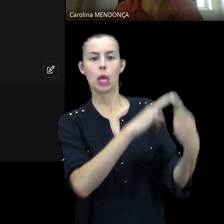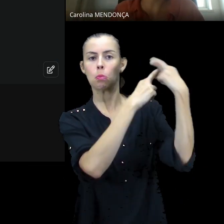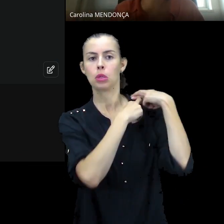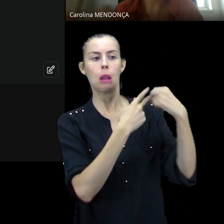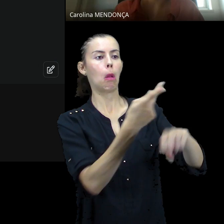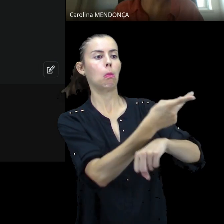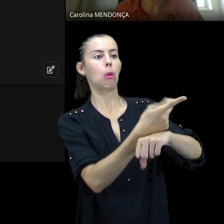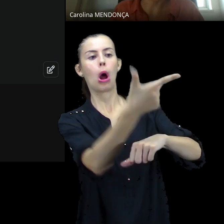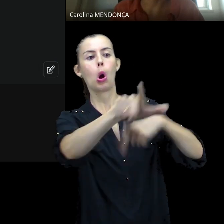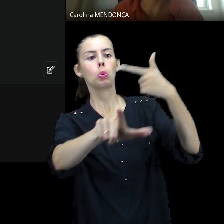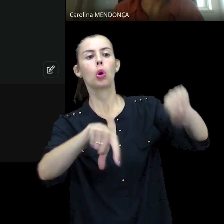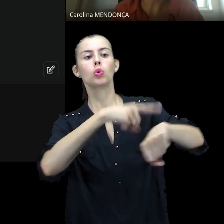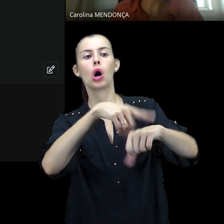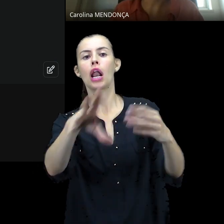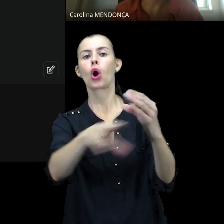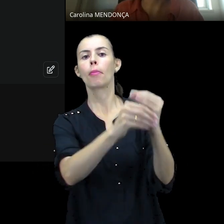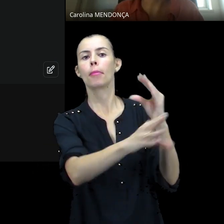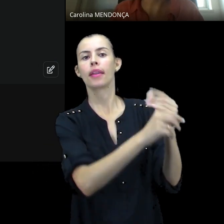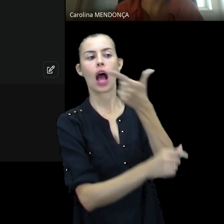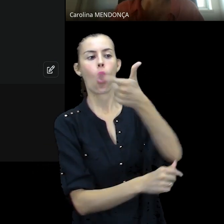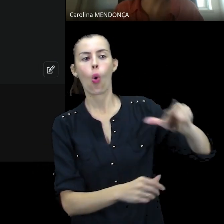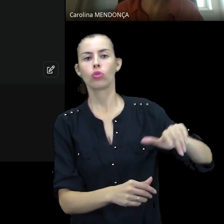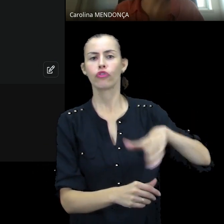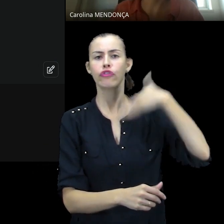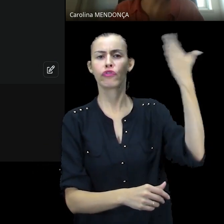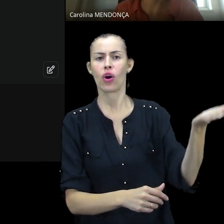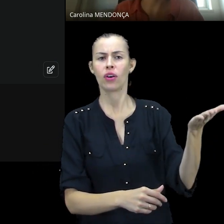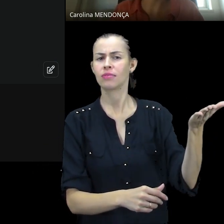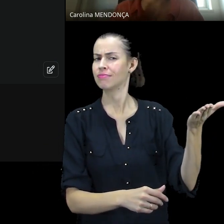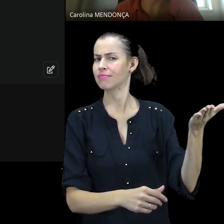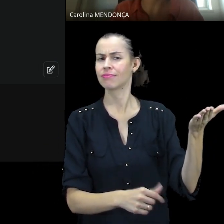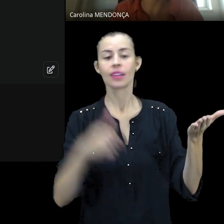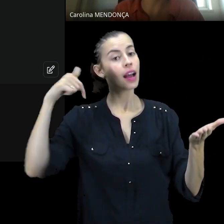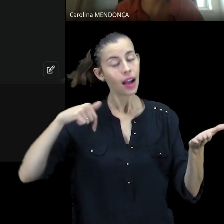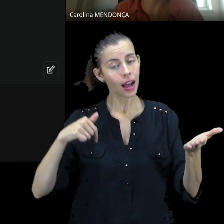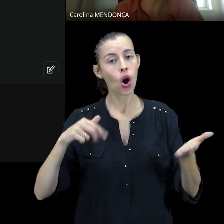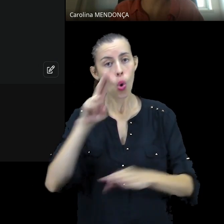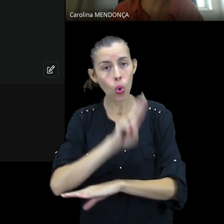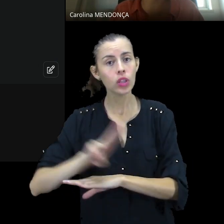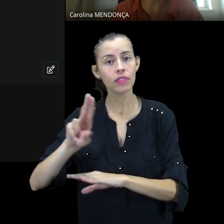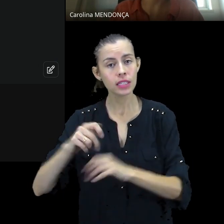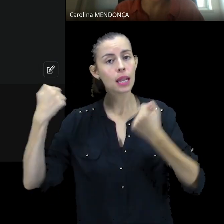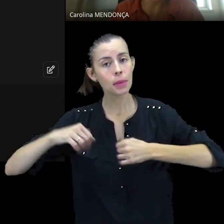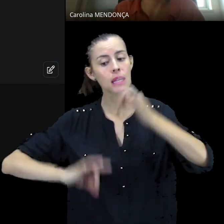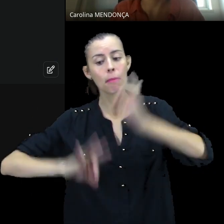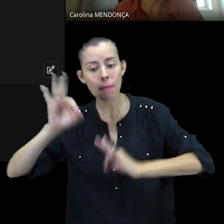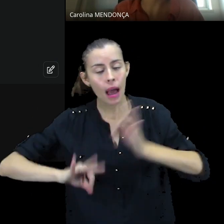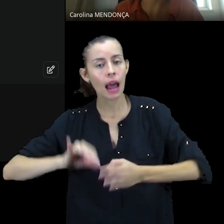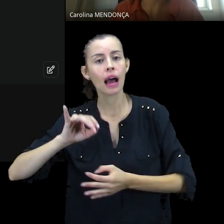ao invés de integrar, né, a extensão, essa metodologia de ensino, essas práticas extensionistas e esses